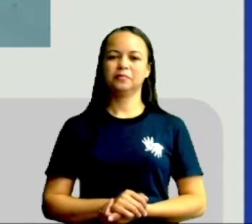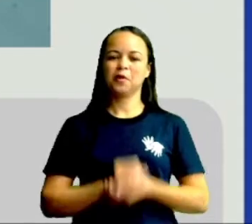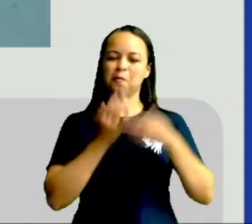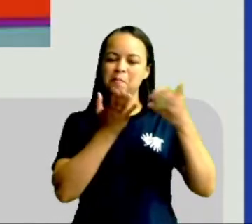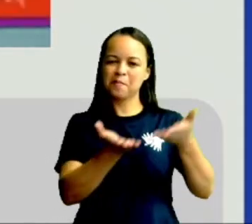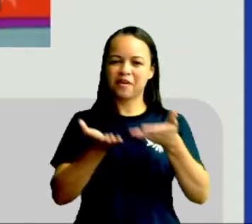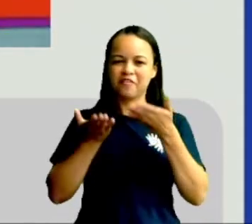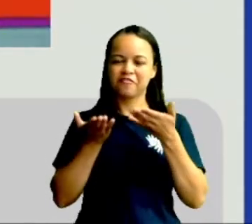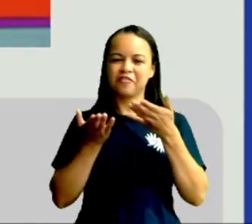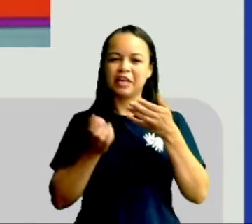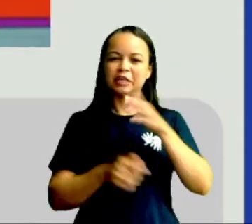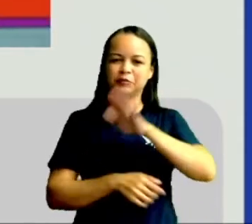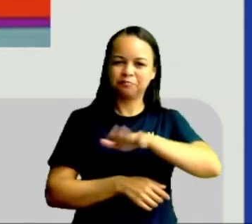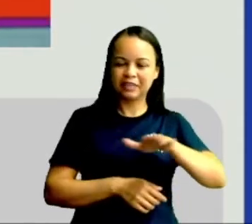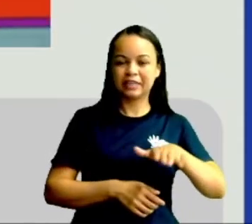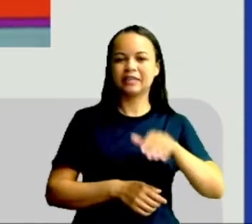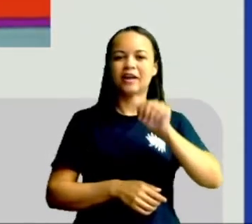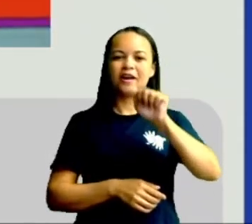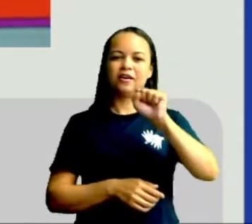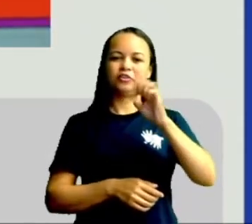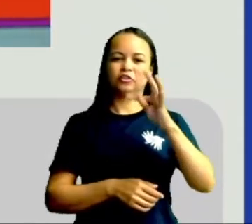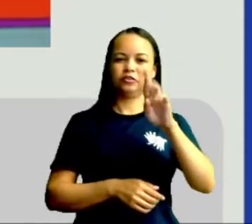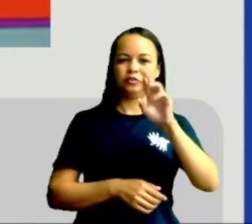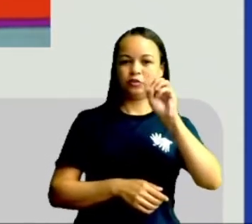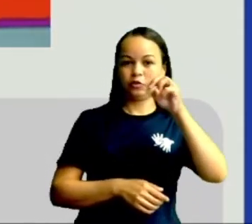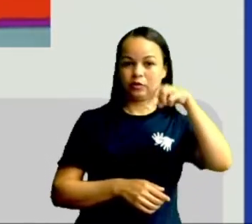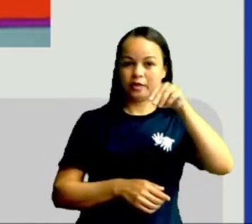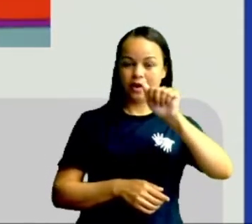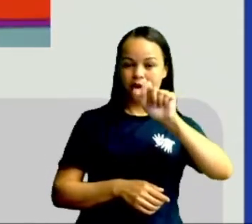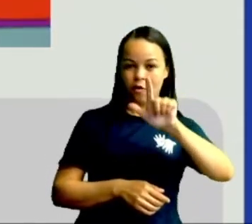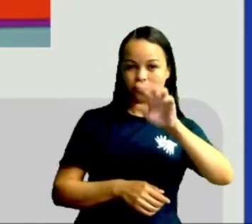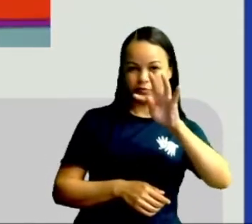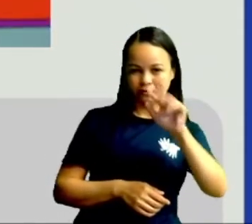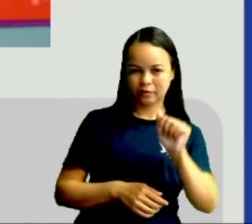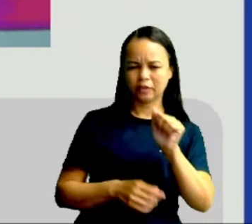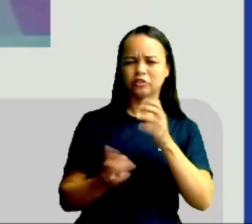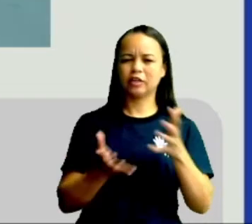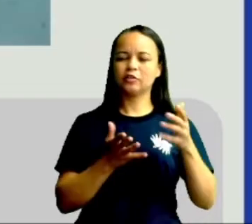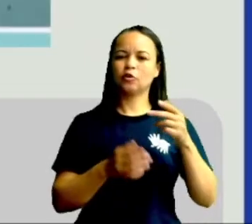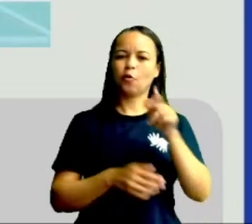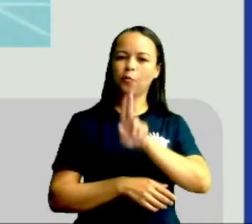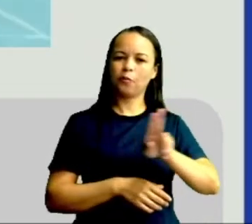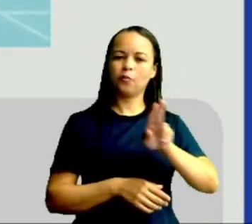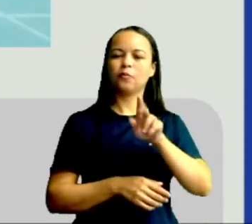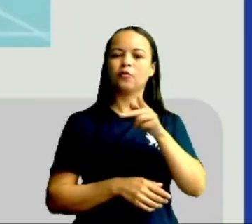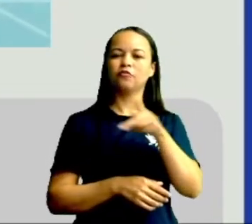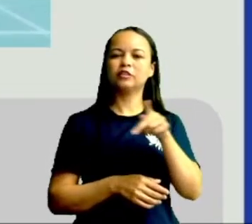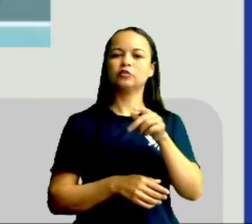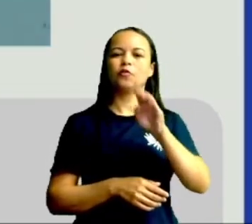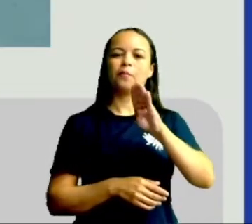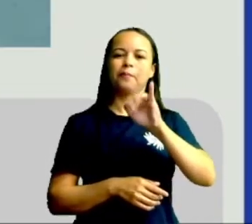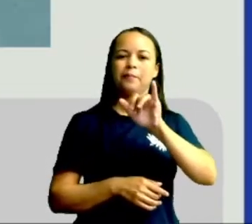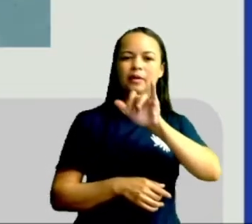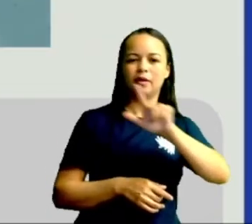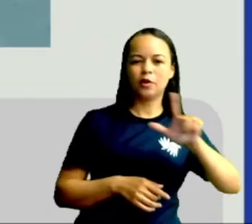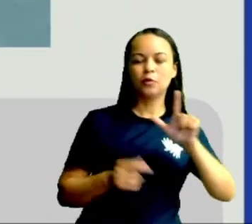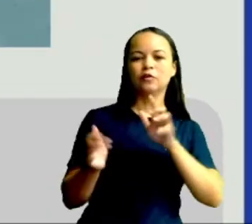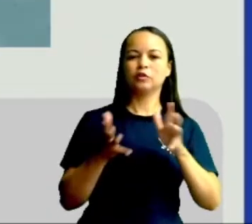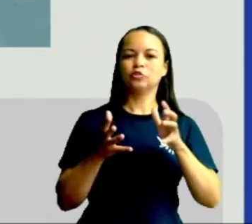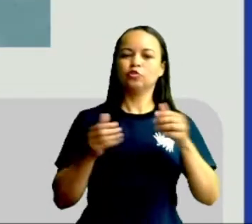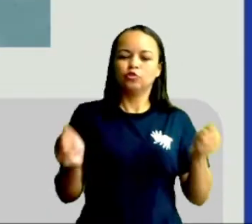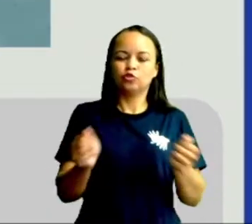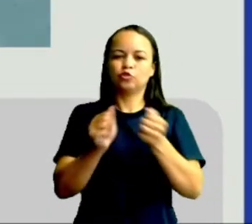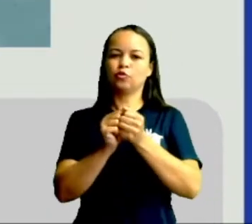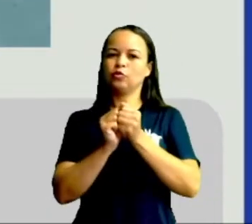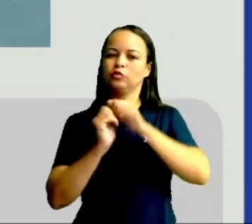Bem-vindos, pequenos astronautas! Eu sou o professor Bill Tyson e juntos vamos explorar o universo. Em